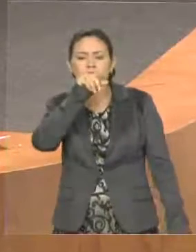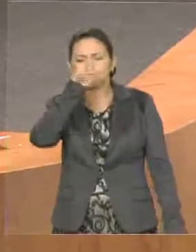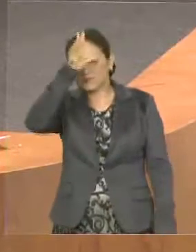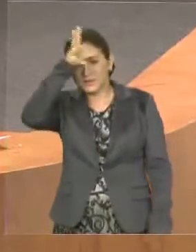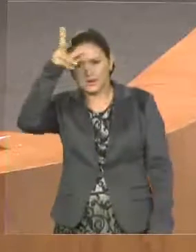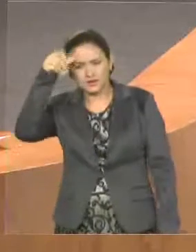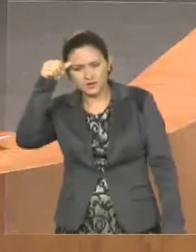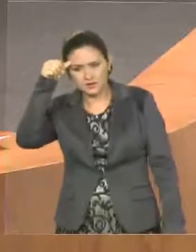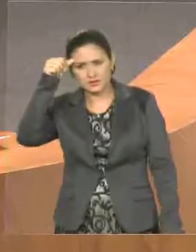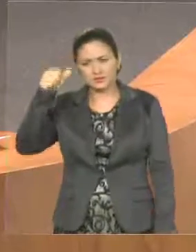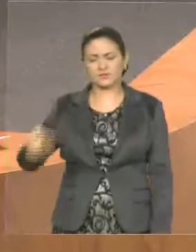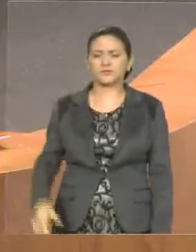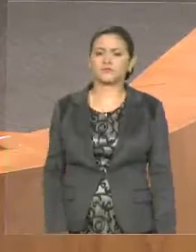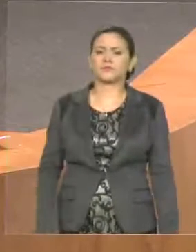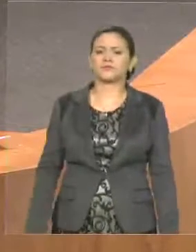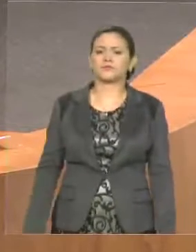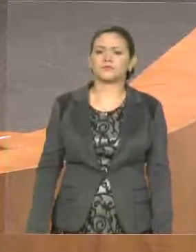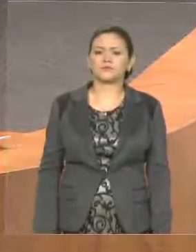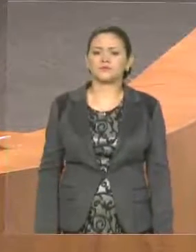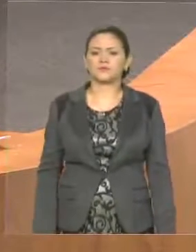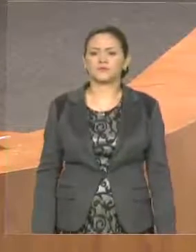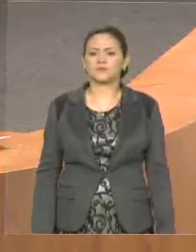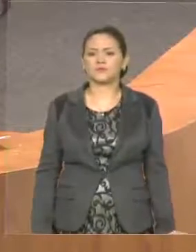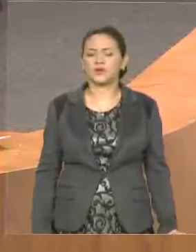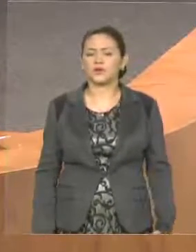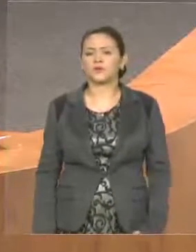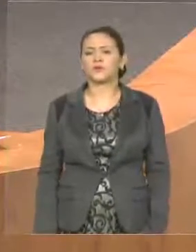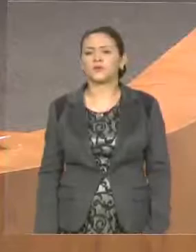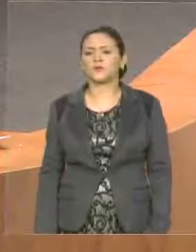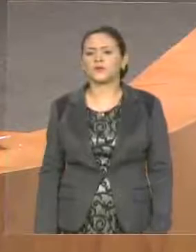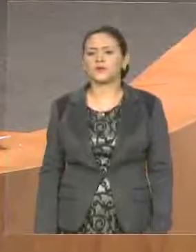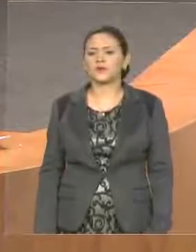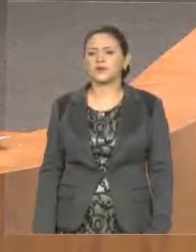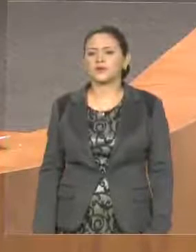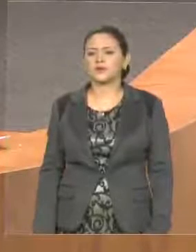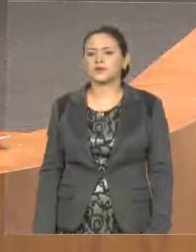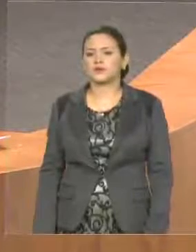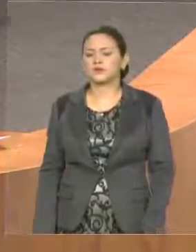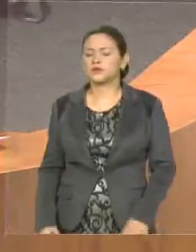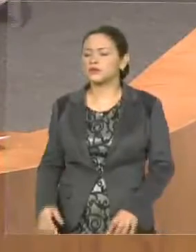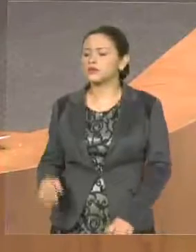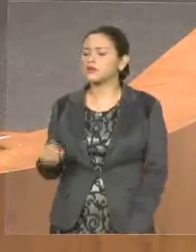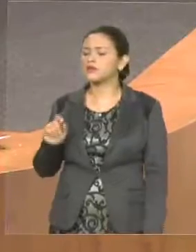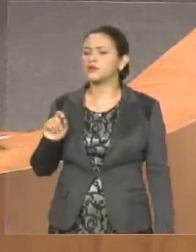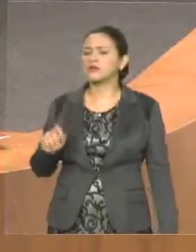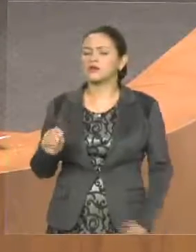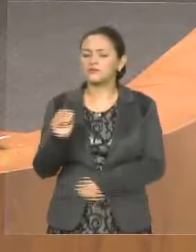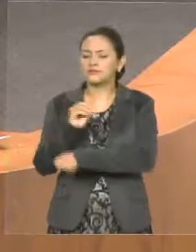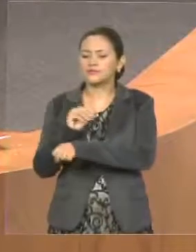que produz um frango no seu jardim,